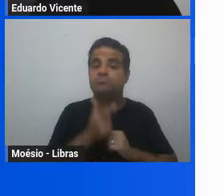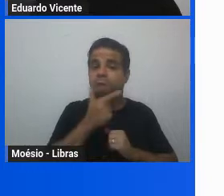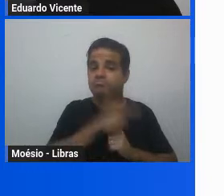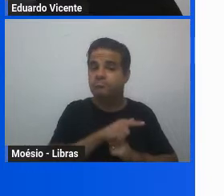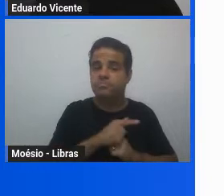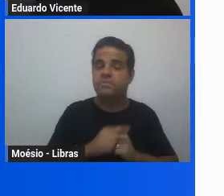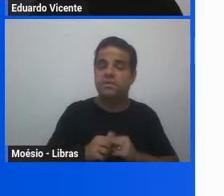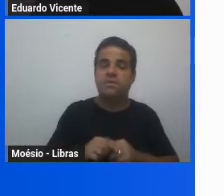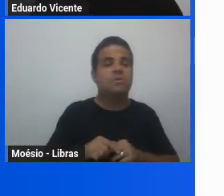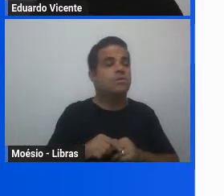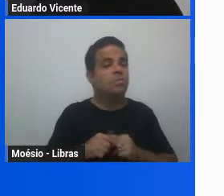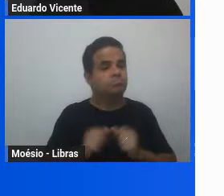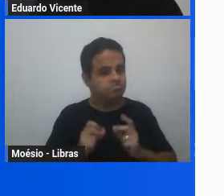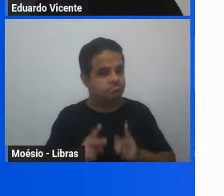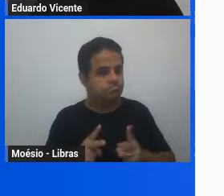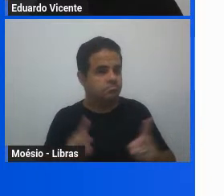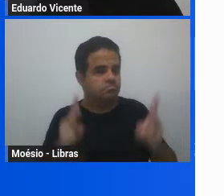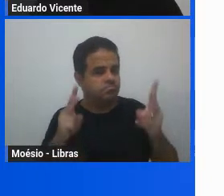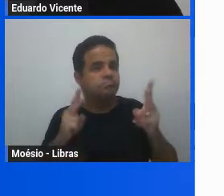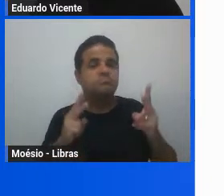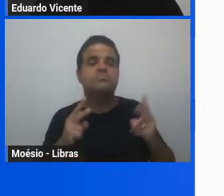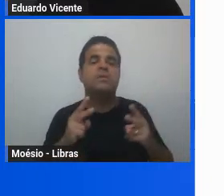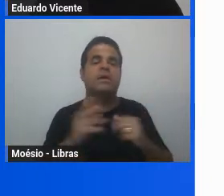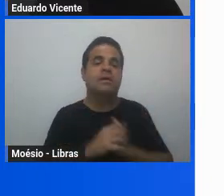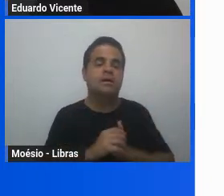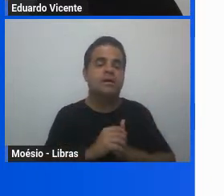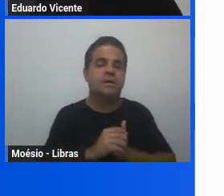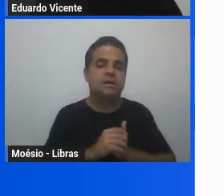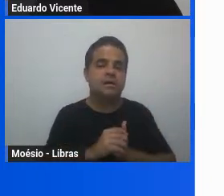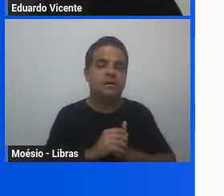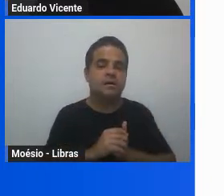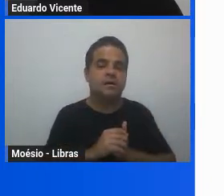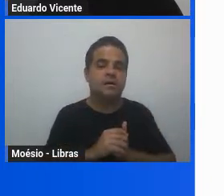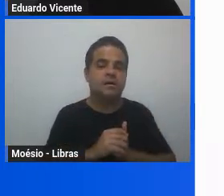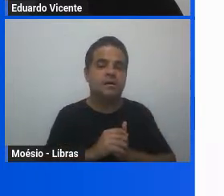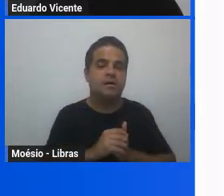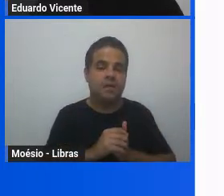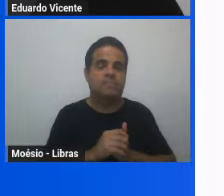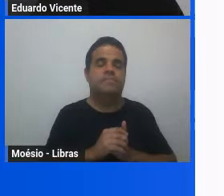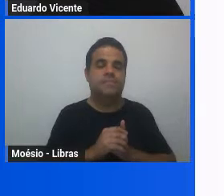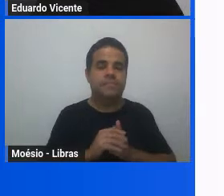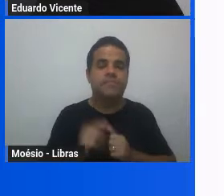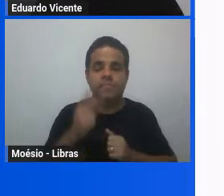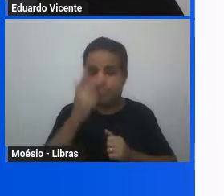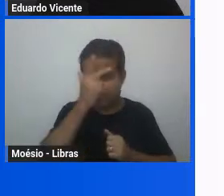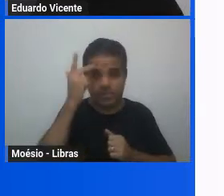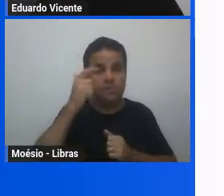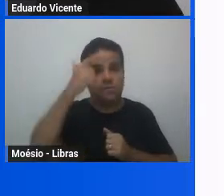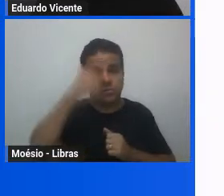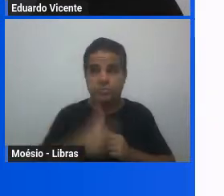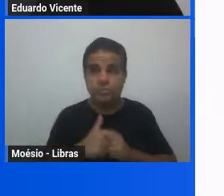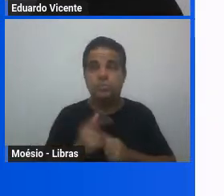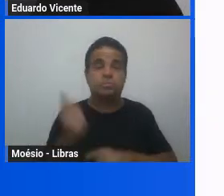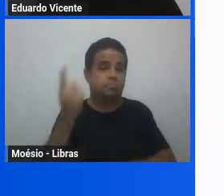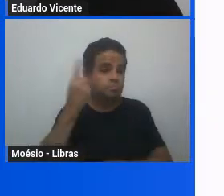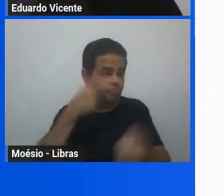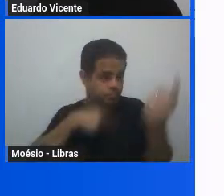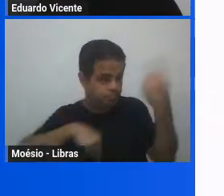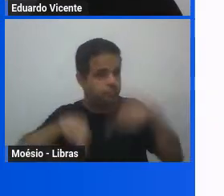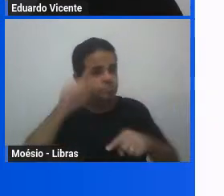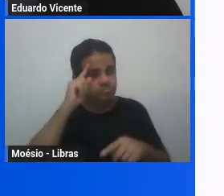somente nessa situação em manobras cardiorrespiratórias, ou seja, a vítima infelizmente evoluiu para uma